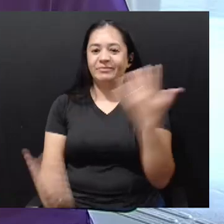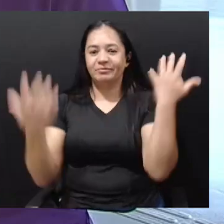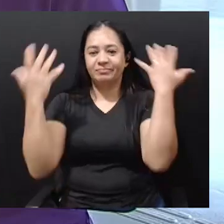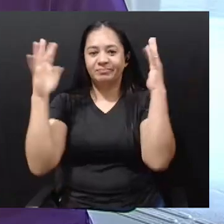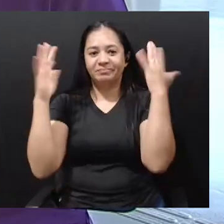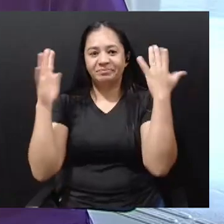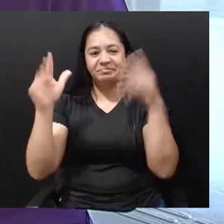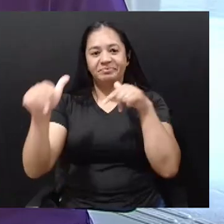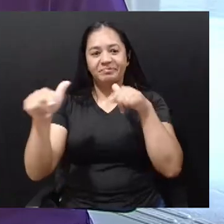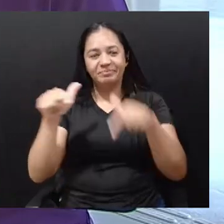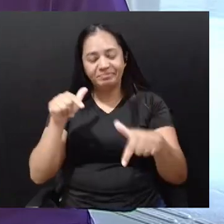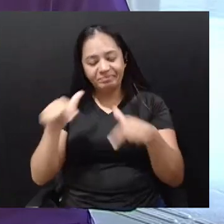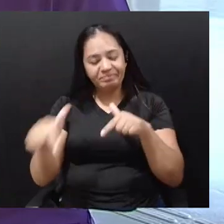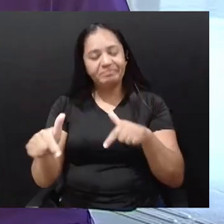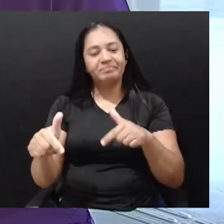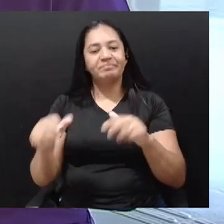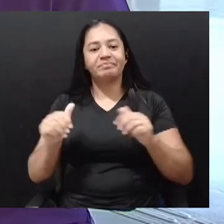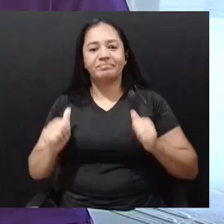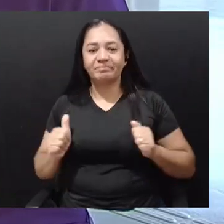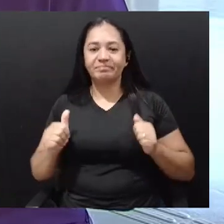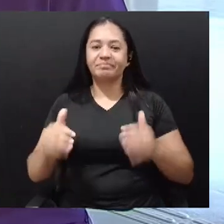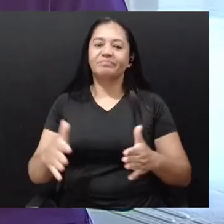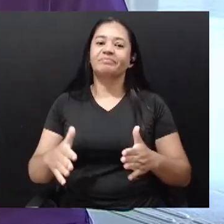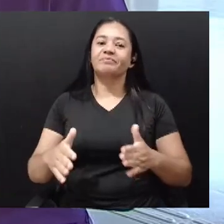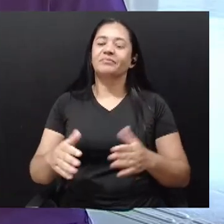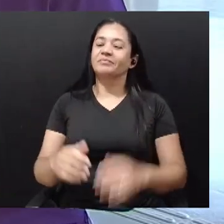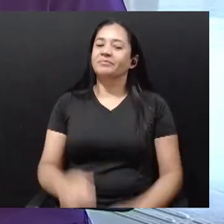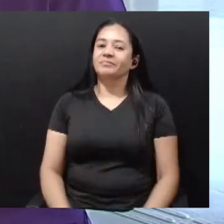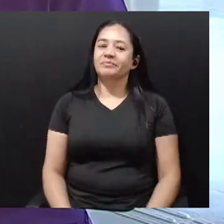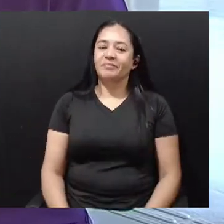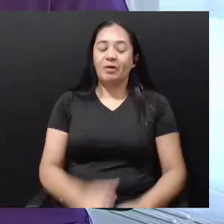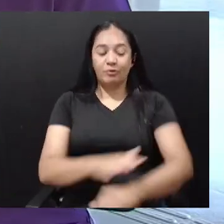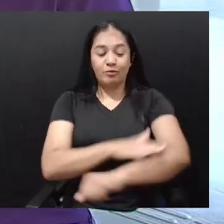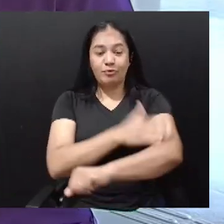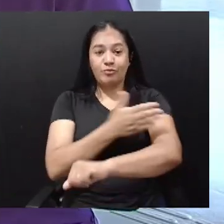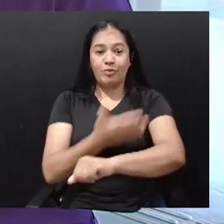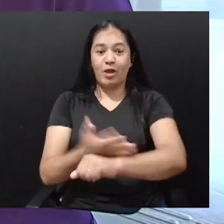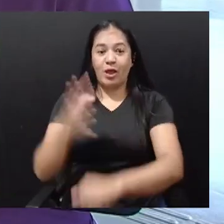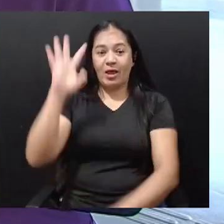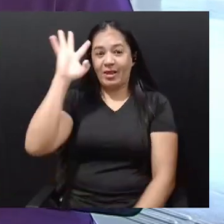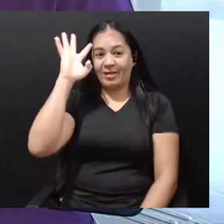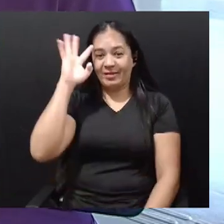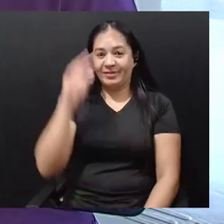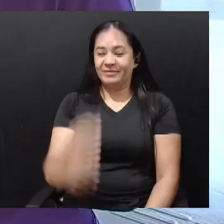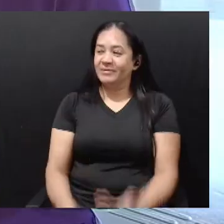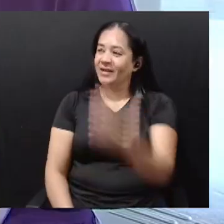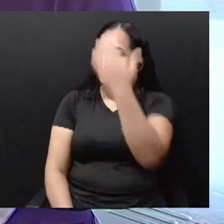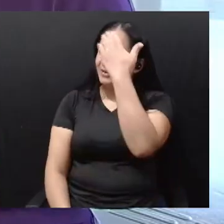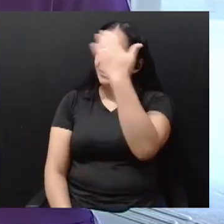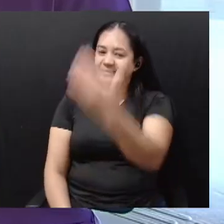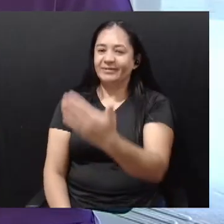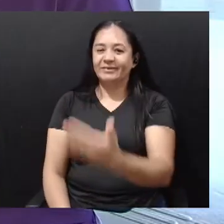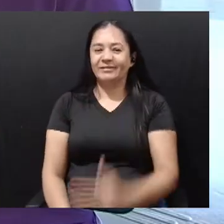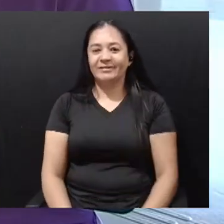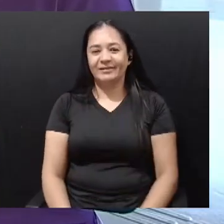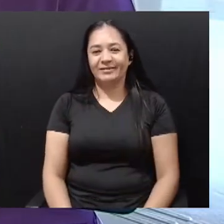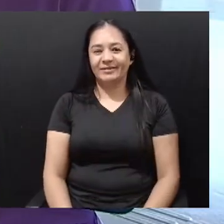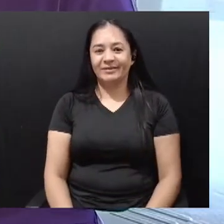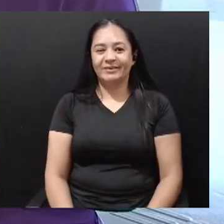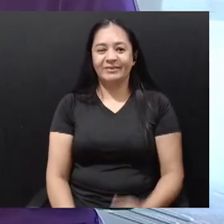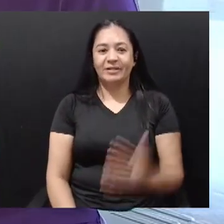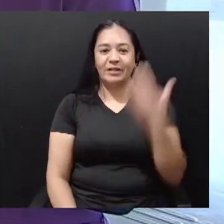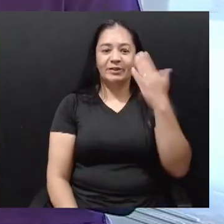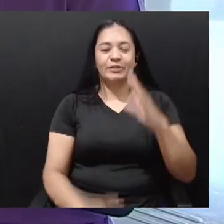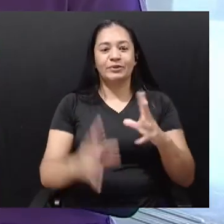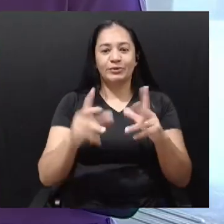trabalho, pela iniciativa, pelas ações durante toda esta quarta-feira, André. Muito obrigada, agradecemos por tudo